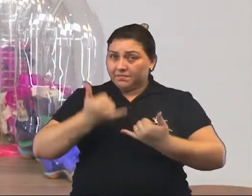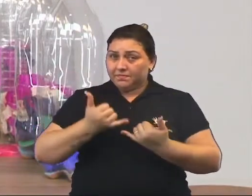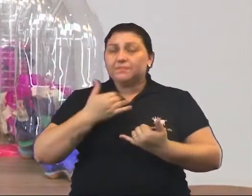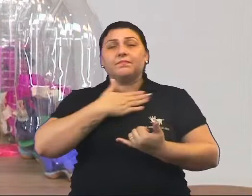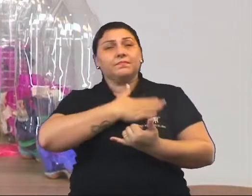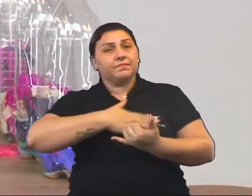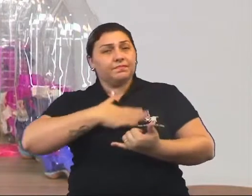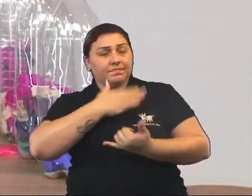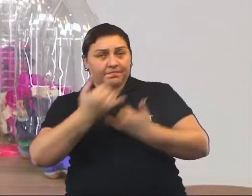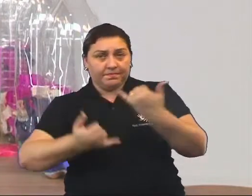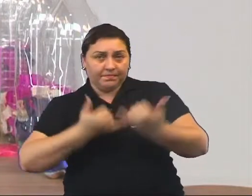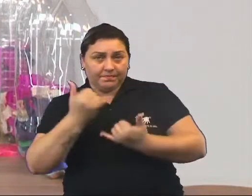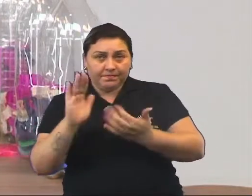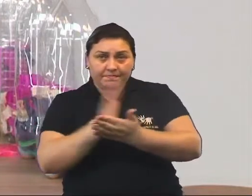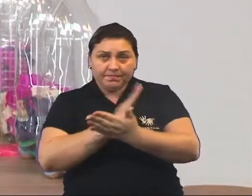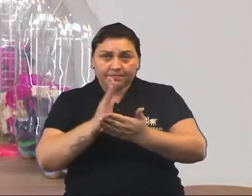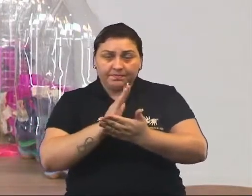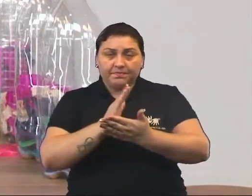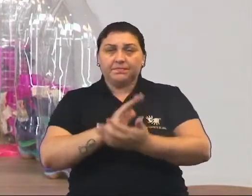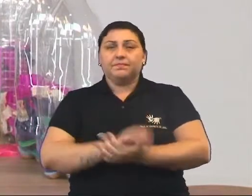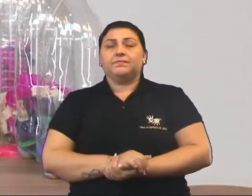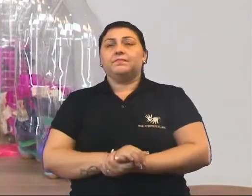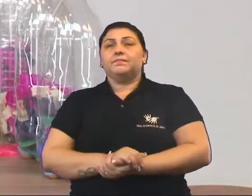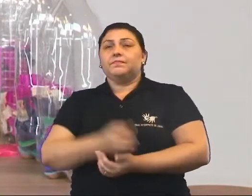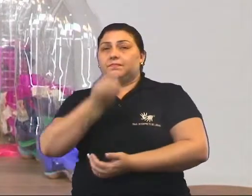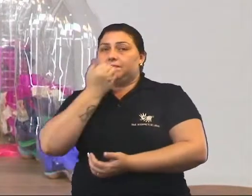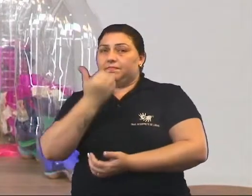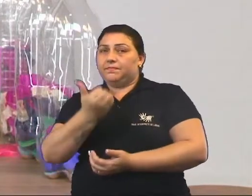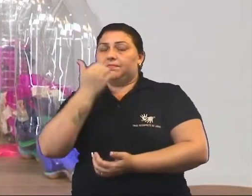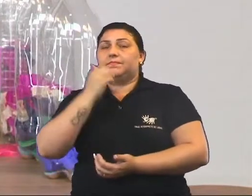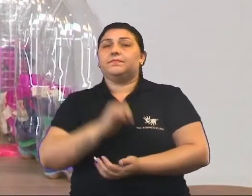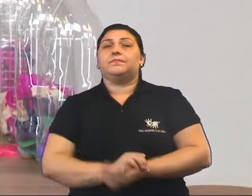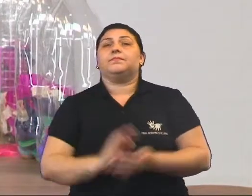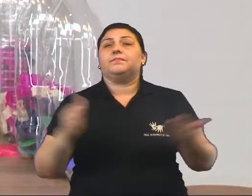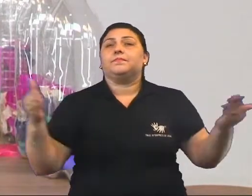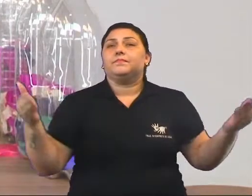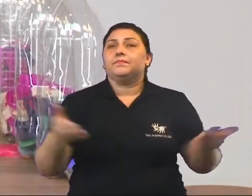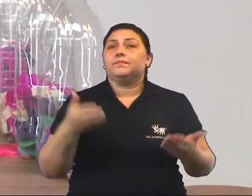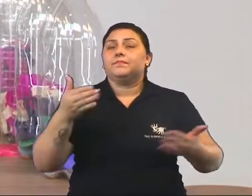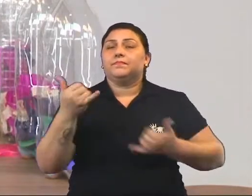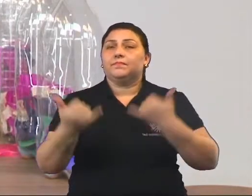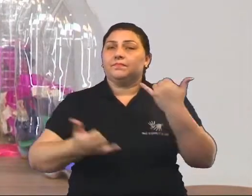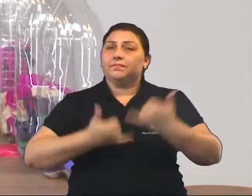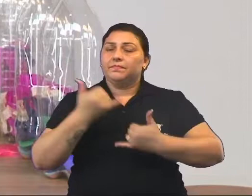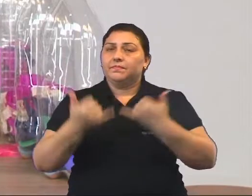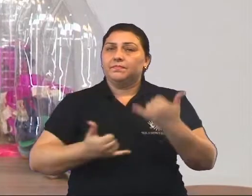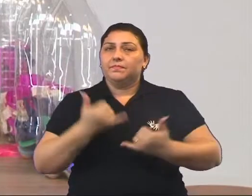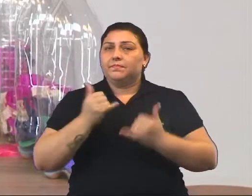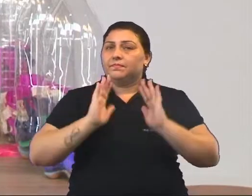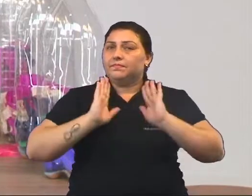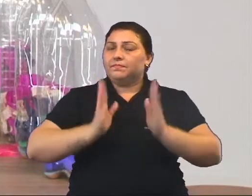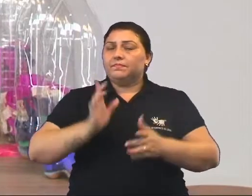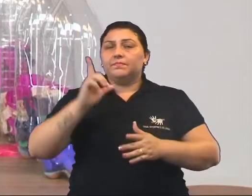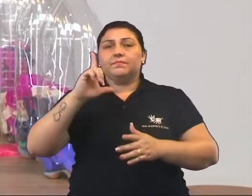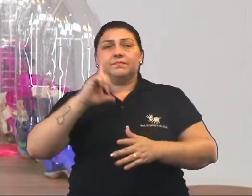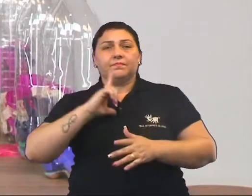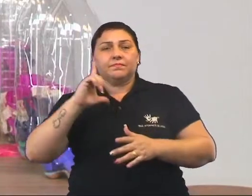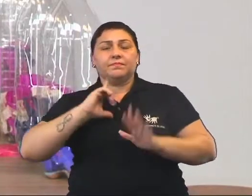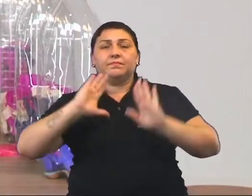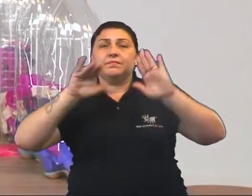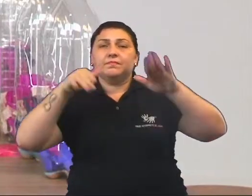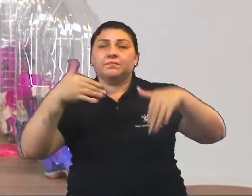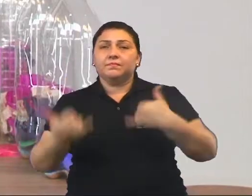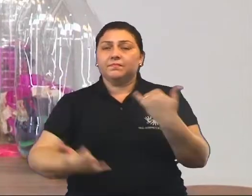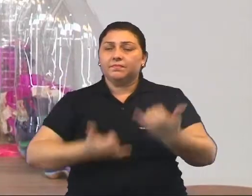Vocês gostam de construir alguma coisa? Muito bem. Hoje nós vamos construir um brinquedo. Alguém já tem ideia qual